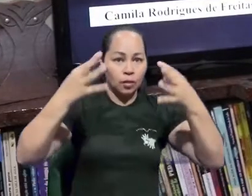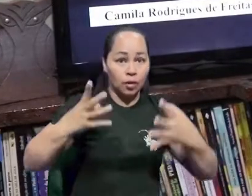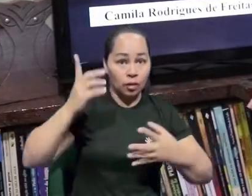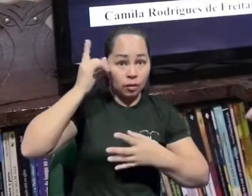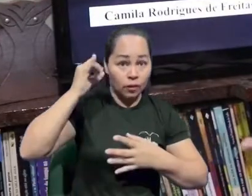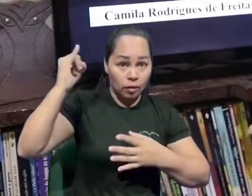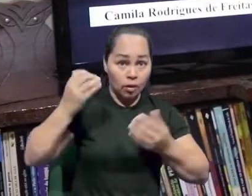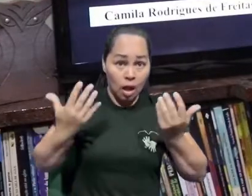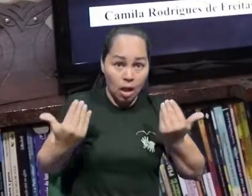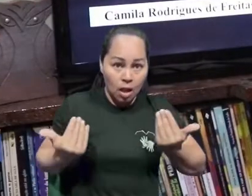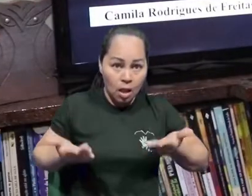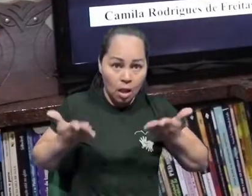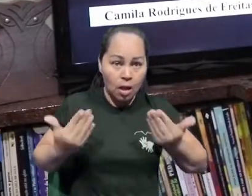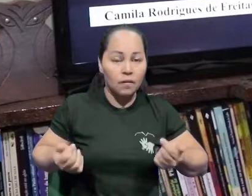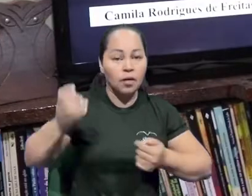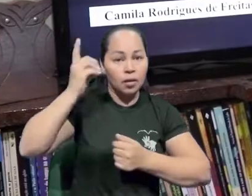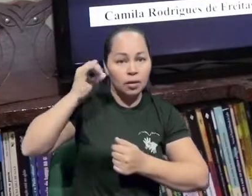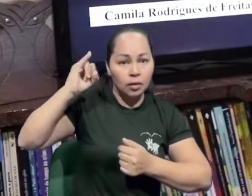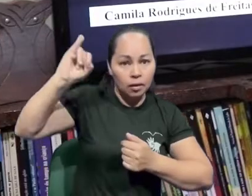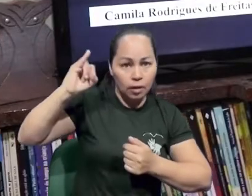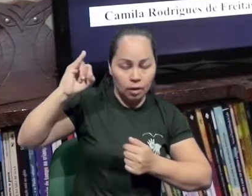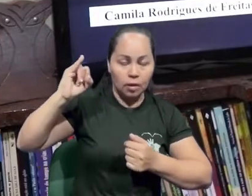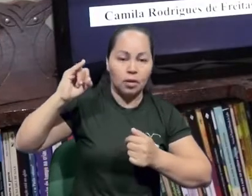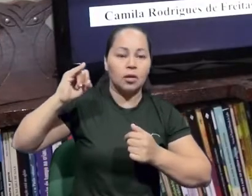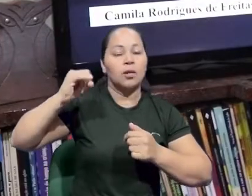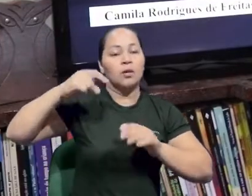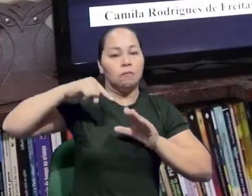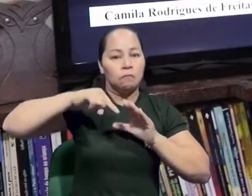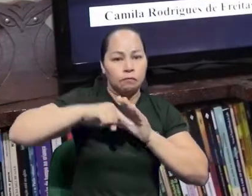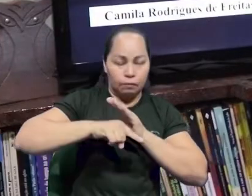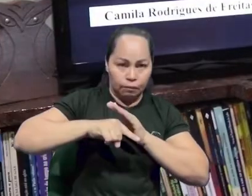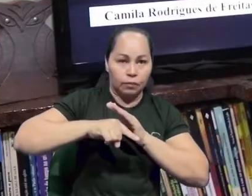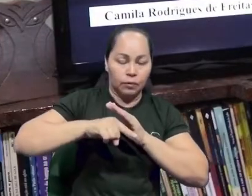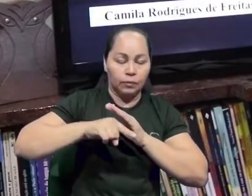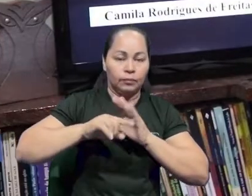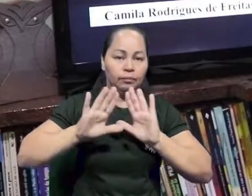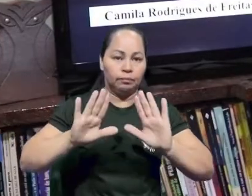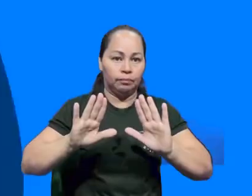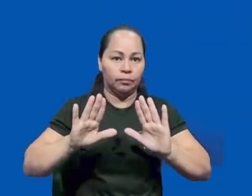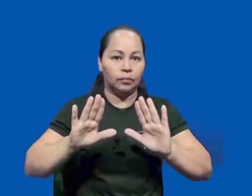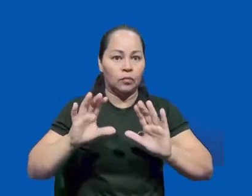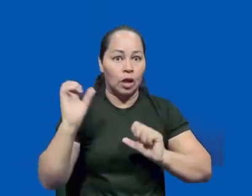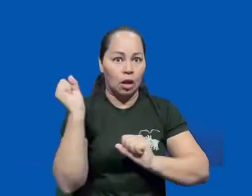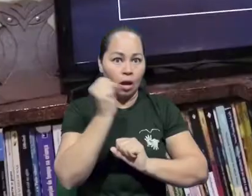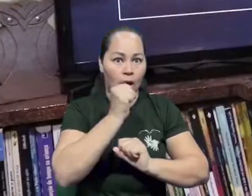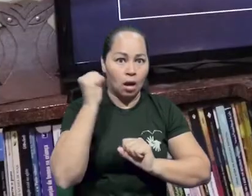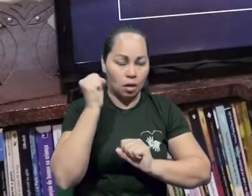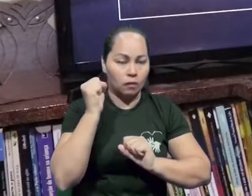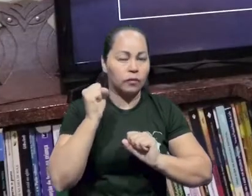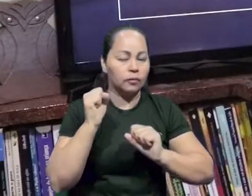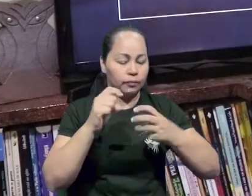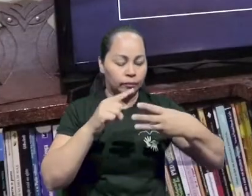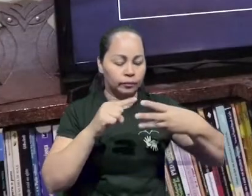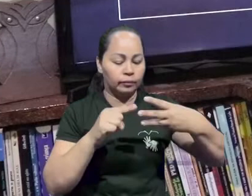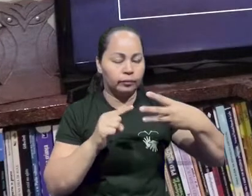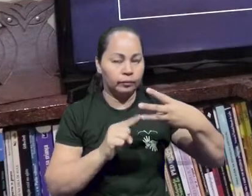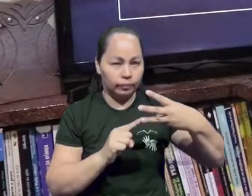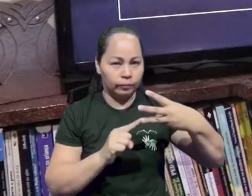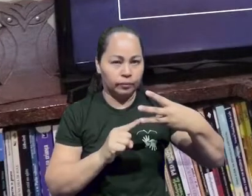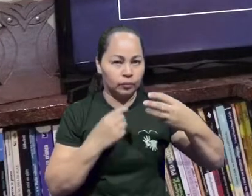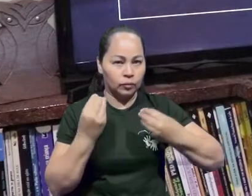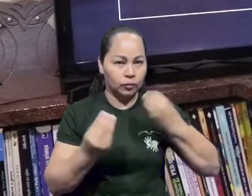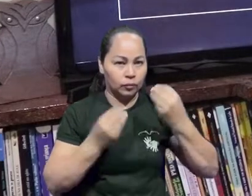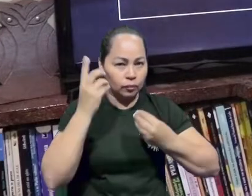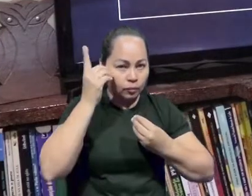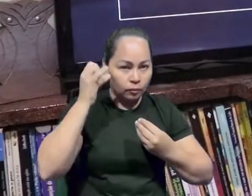deficiência intelectual leve e um outro para deficiência intelectual severa ou grave. Então vamos direto ao assunto.